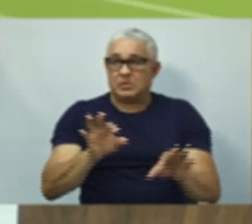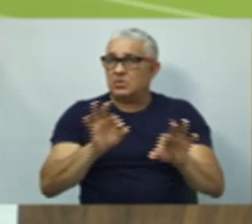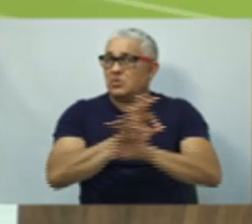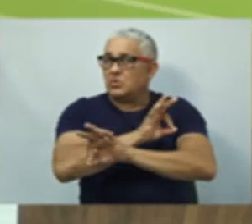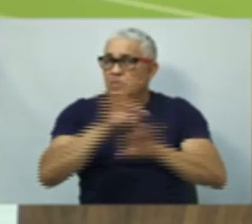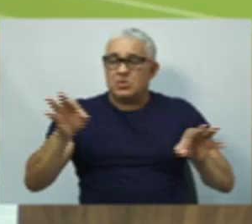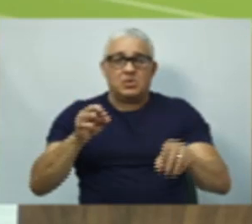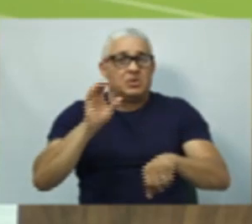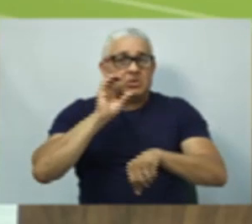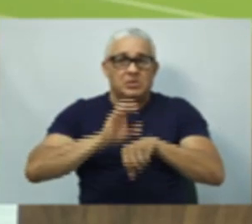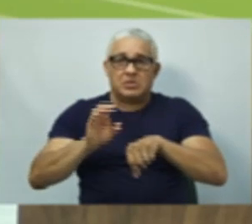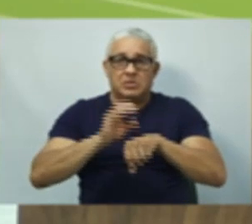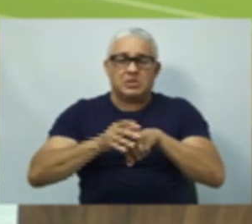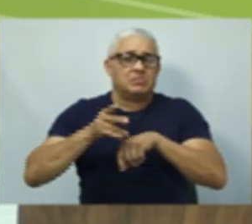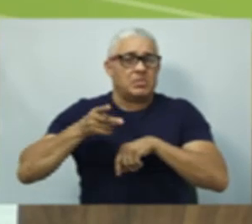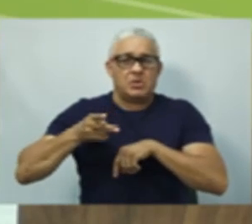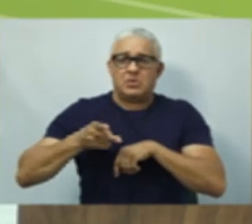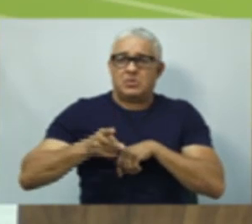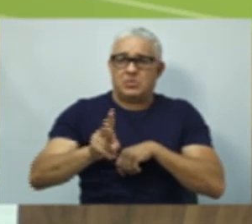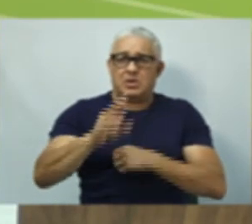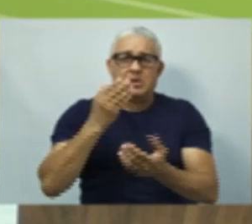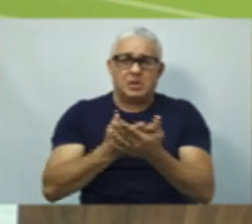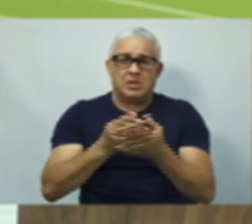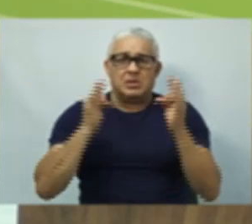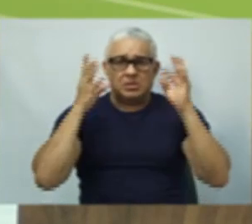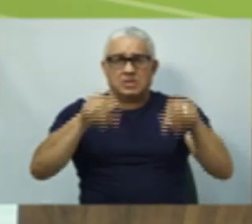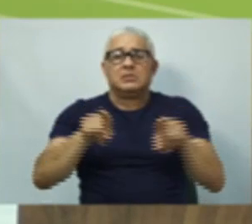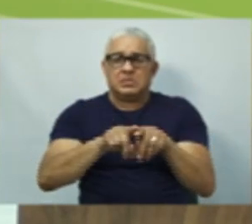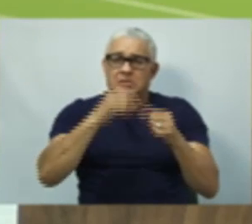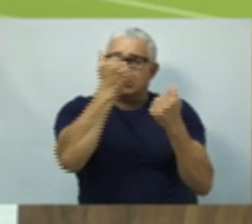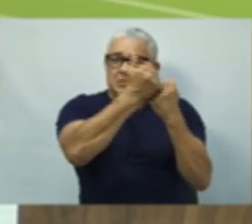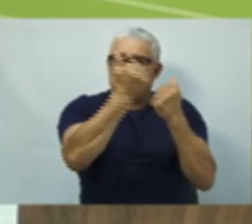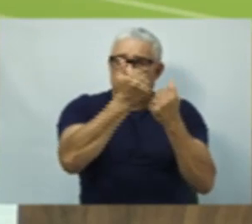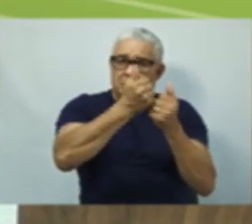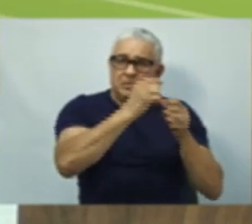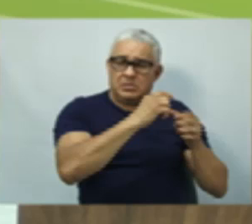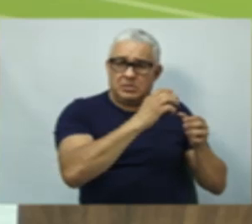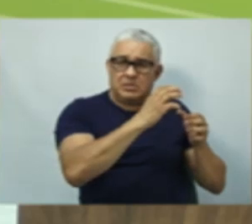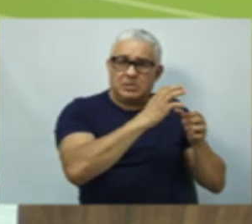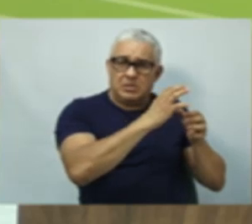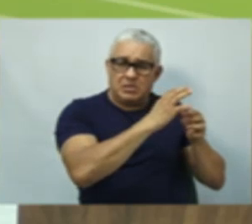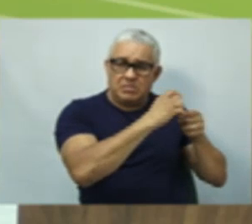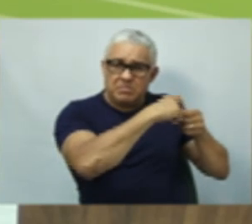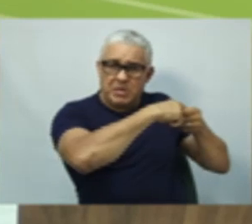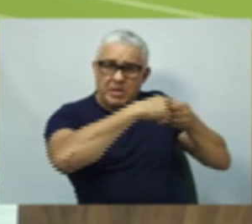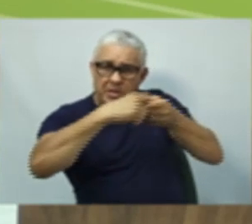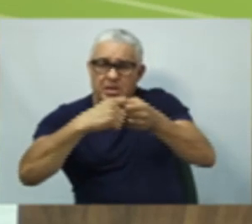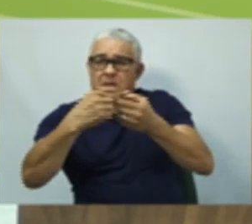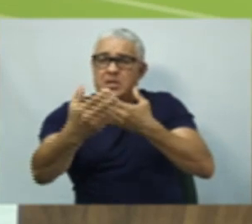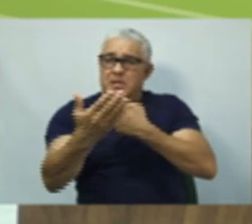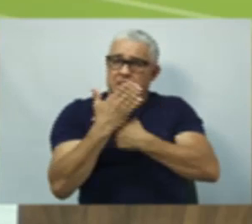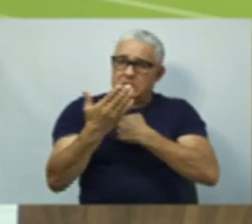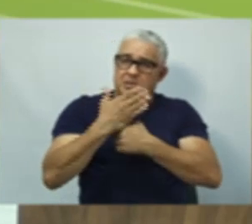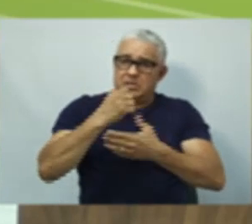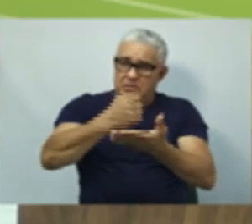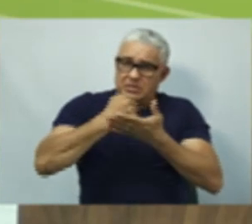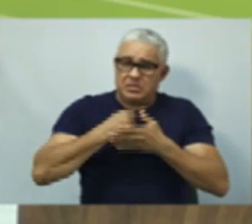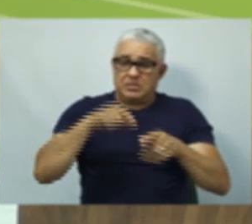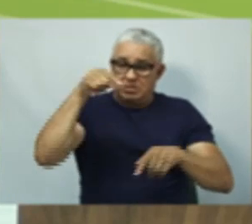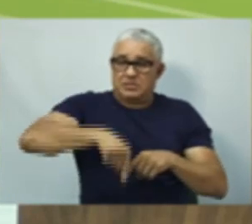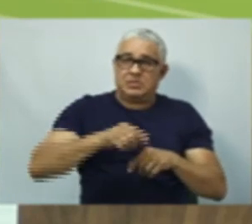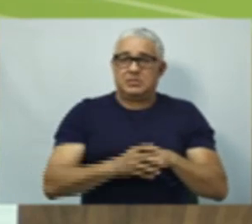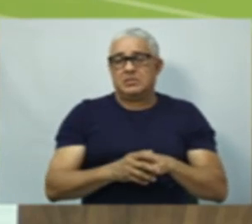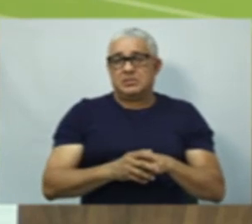curso, durante todas as aulas, aos tutores que foram parceiros, esteve aí com a gente, nos ajudando, nos auxiliando aqui no